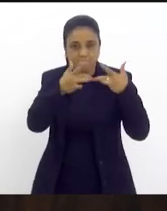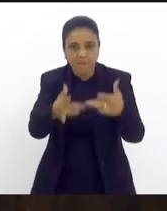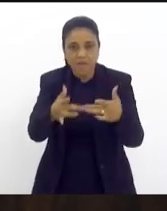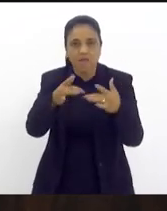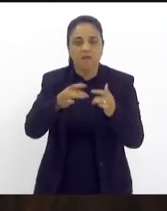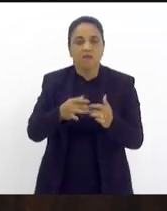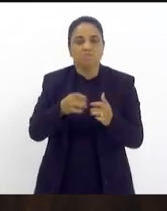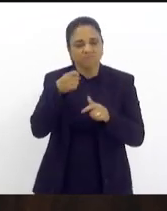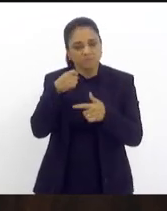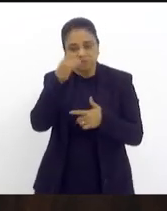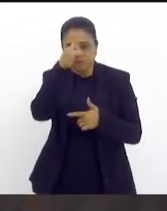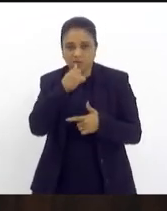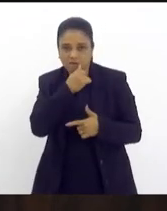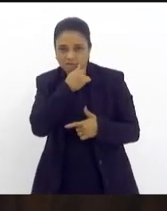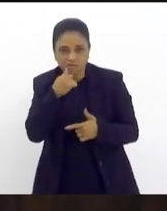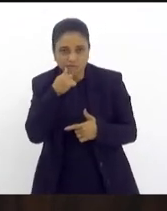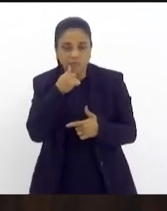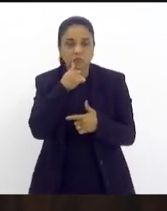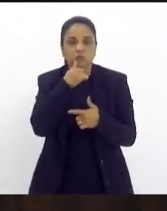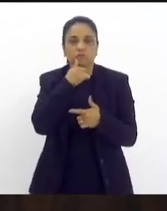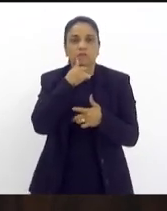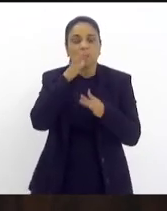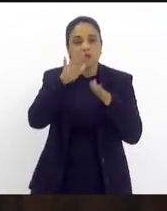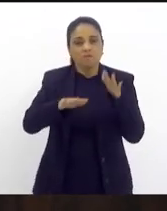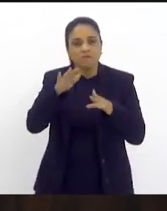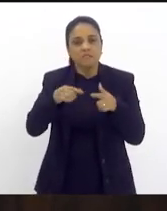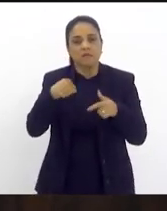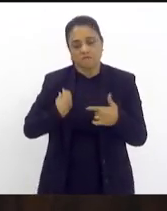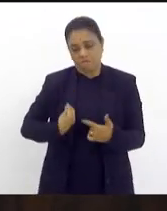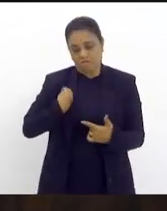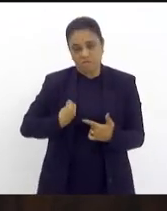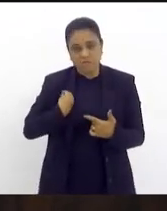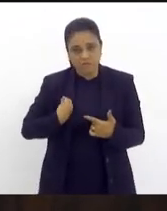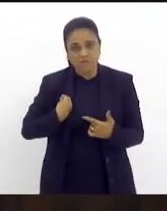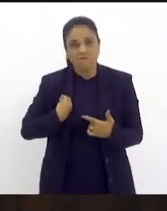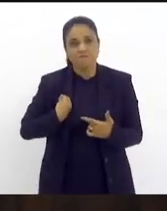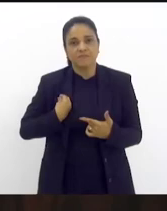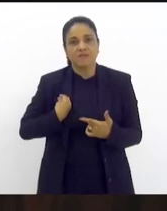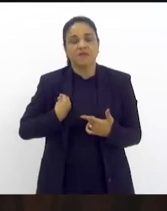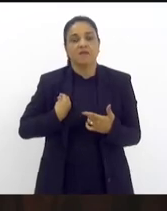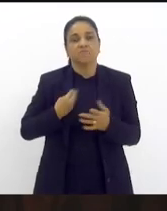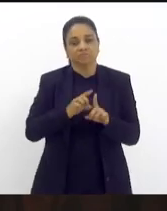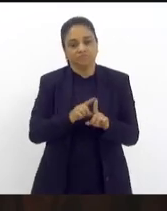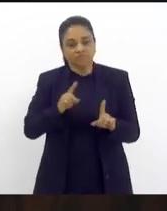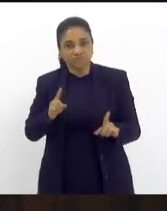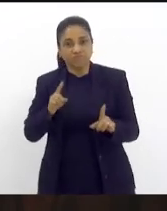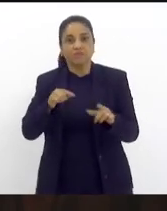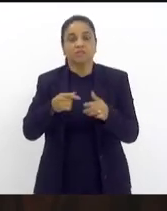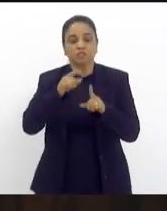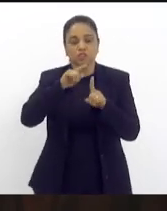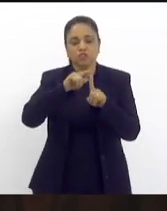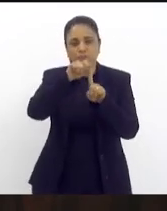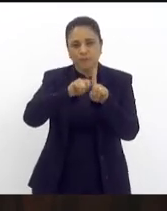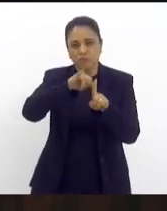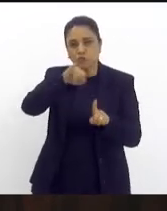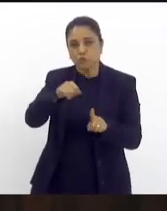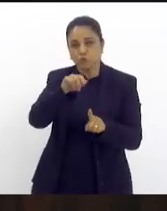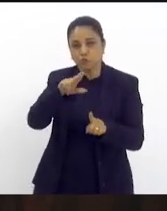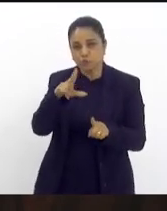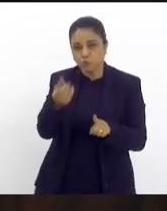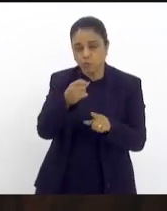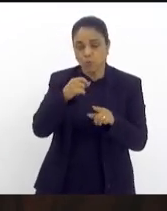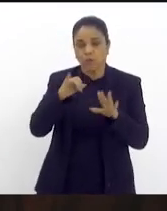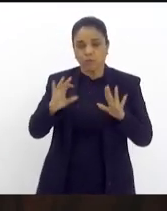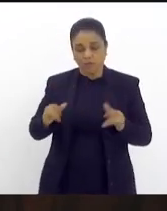de sacrifício, renunciando, inclusive, da própria vida, desde julho do ano passado, na solenidade de aniversário